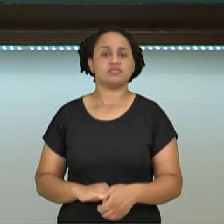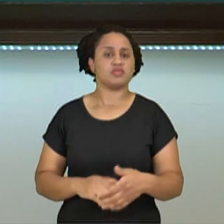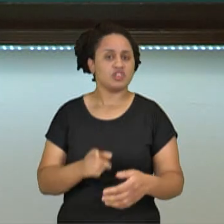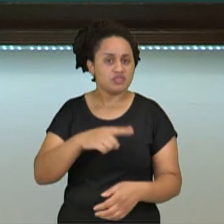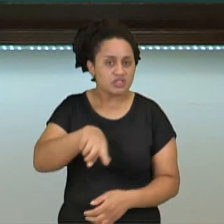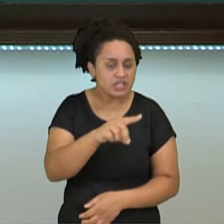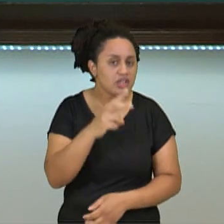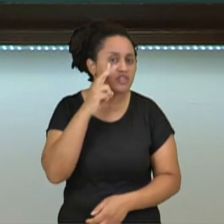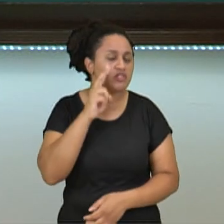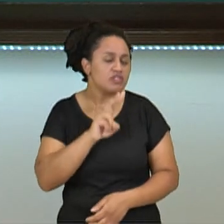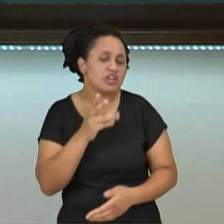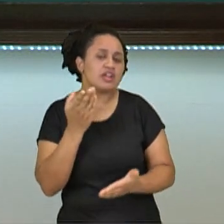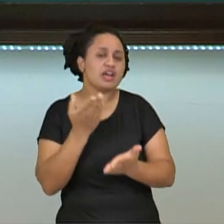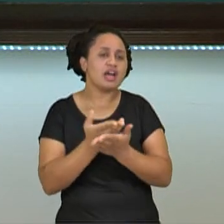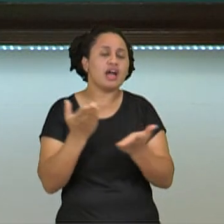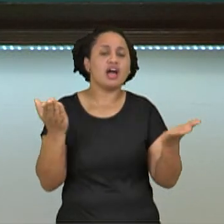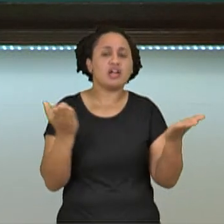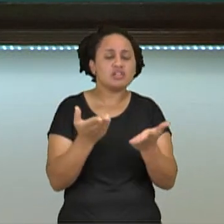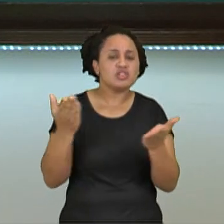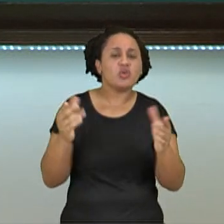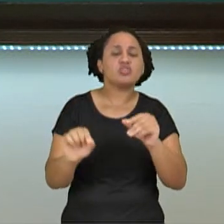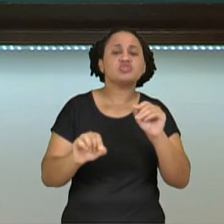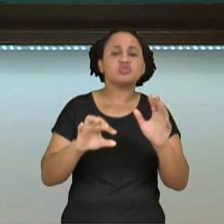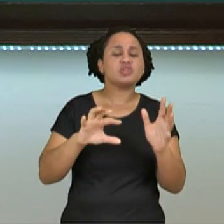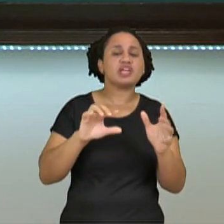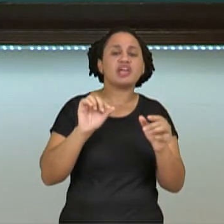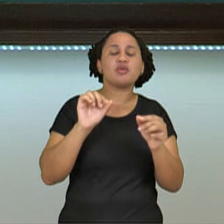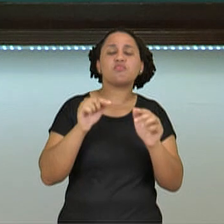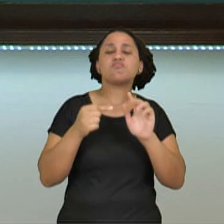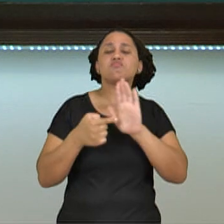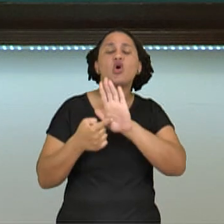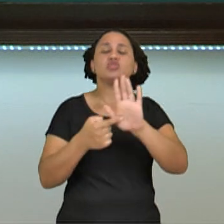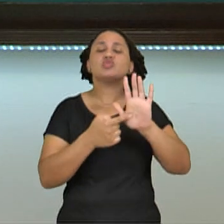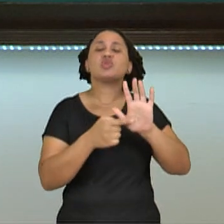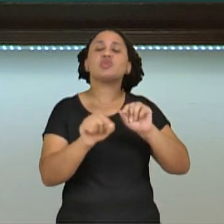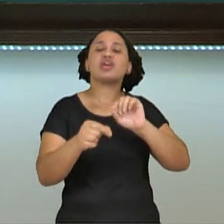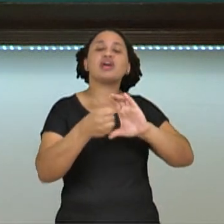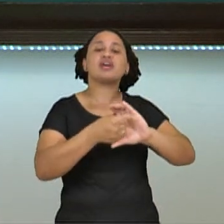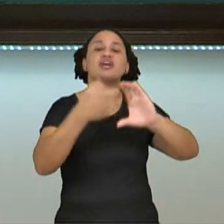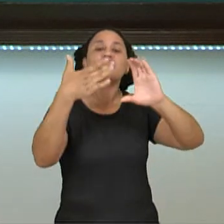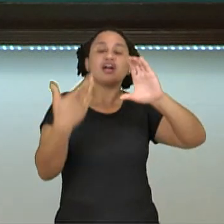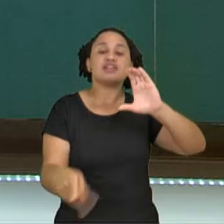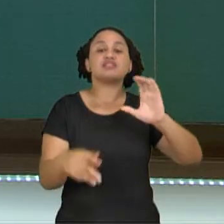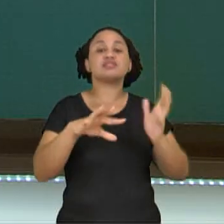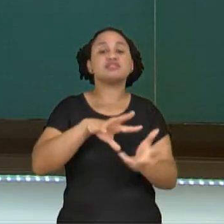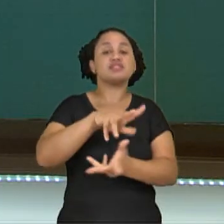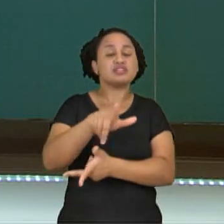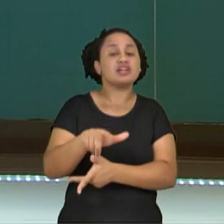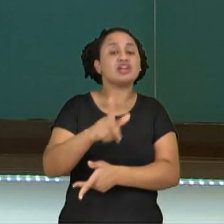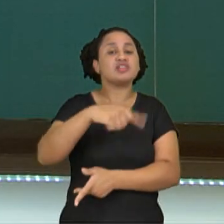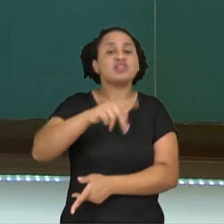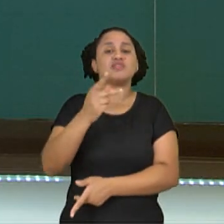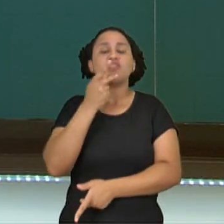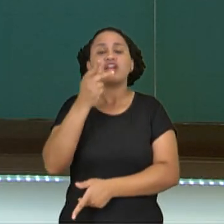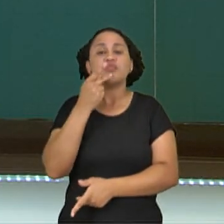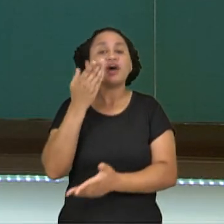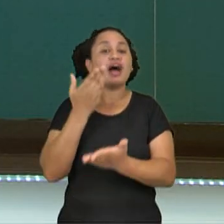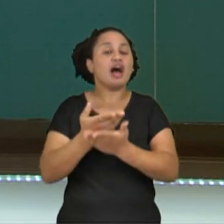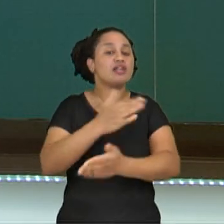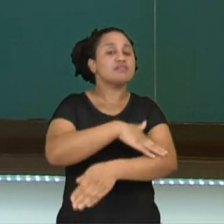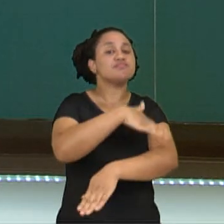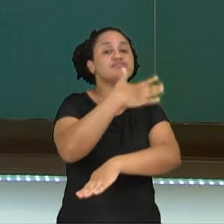Vocês viram que a nossa aula de hoje girou as características do planeta Terra? Nós falamos sobre isso praticamente a aula